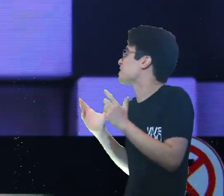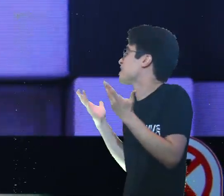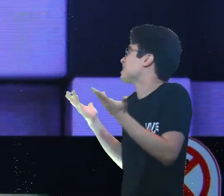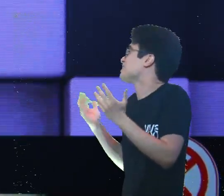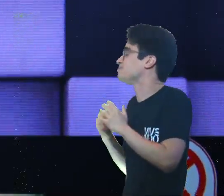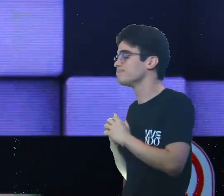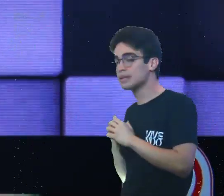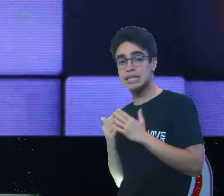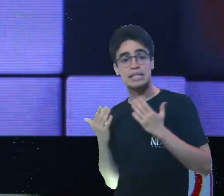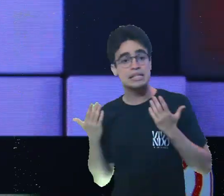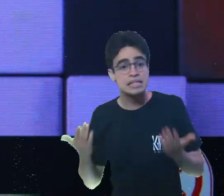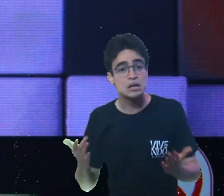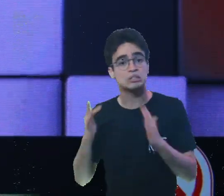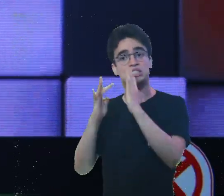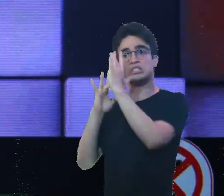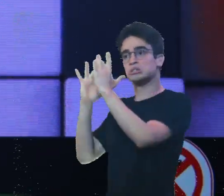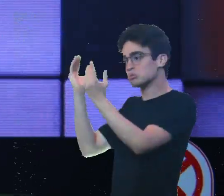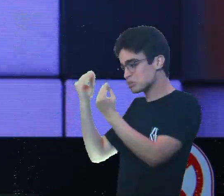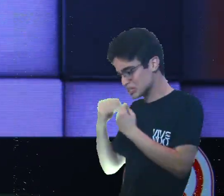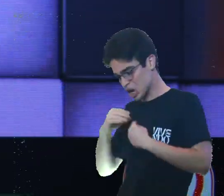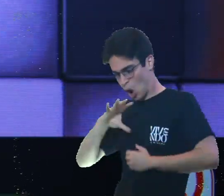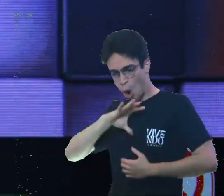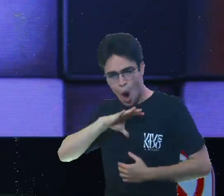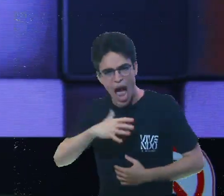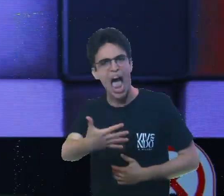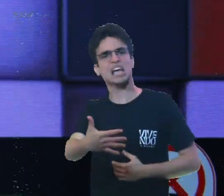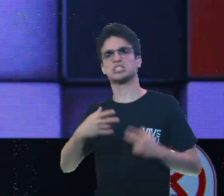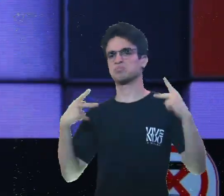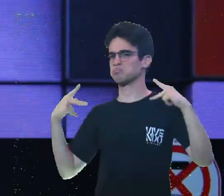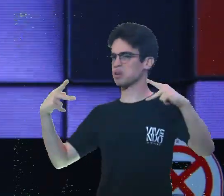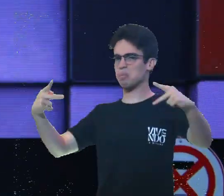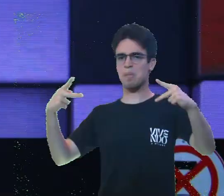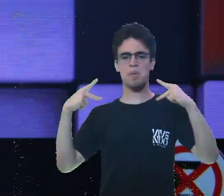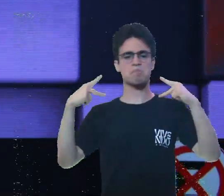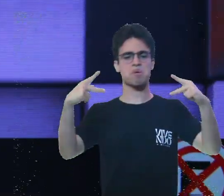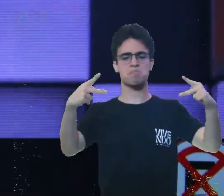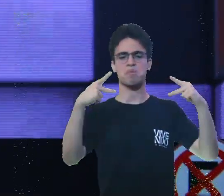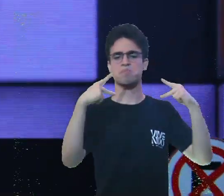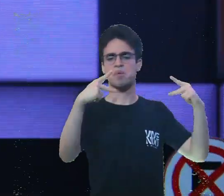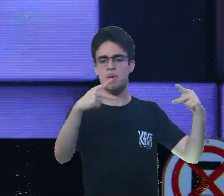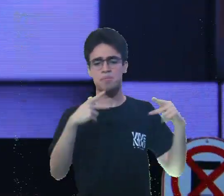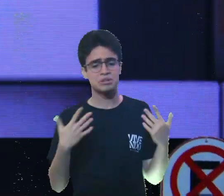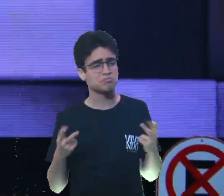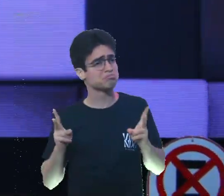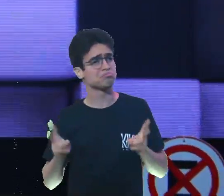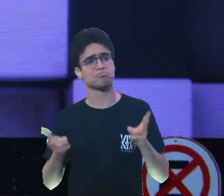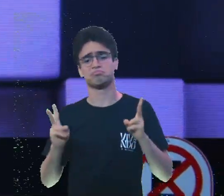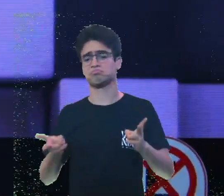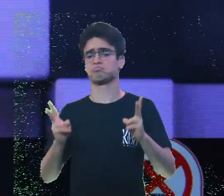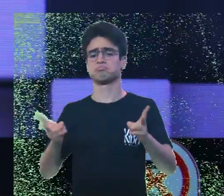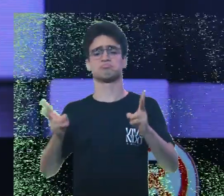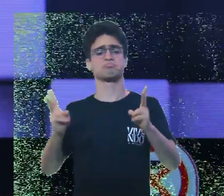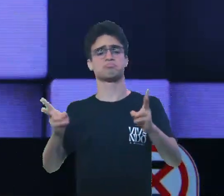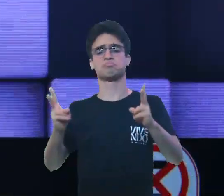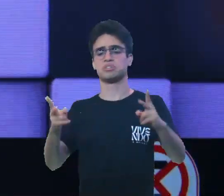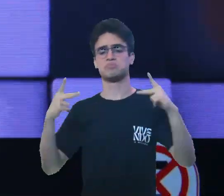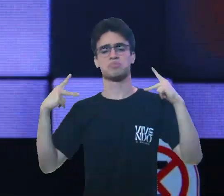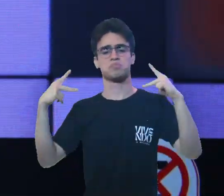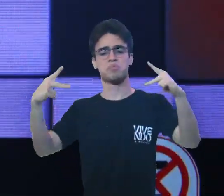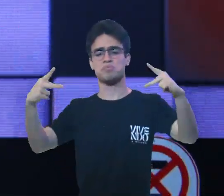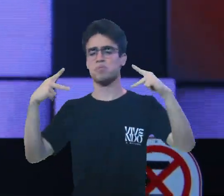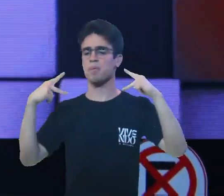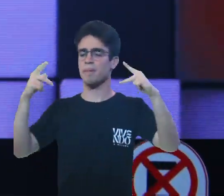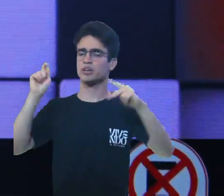sentem coragem de continuar pregando o evangelho. E assim eles o fazem. Continuam falando de Jesus